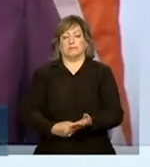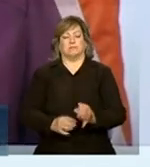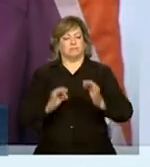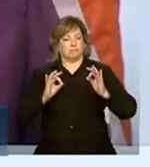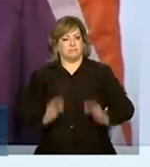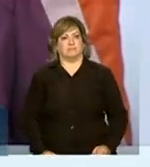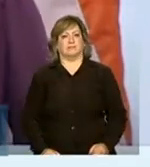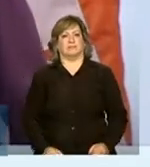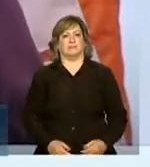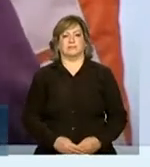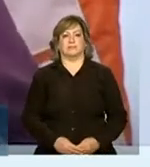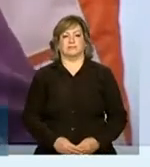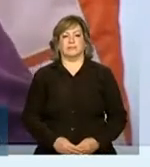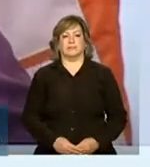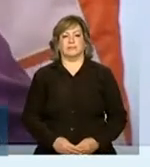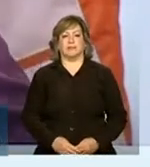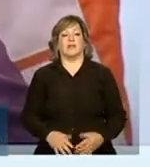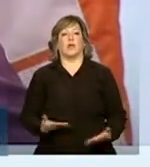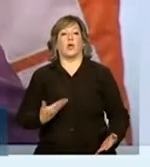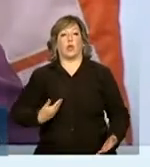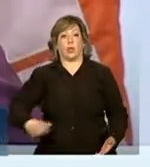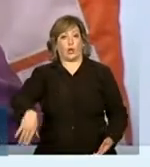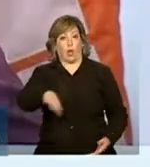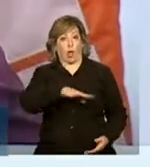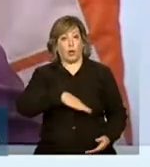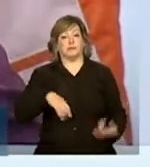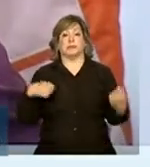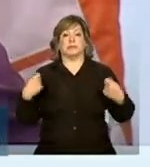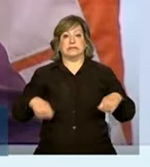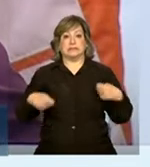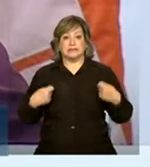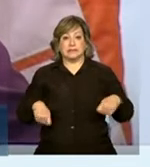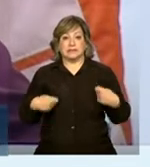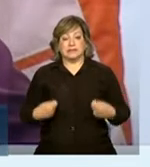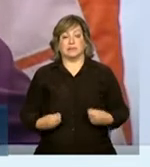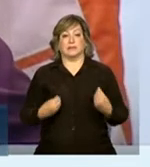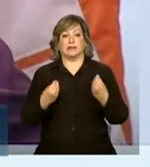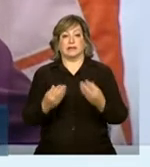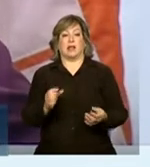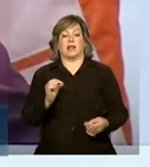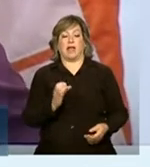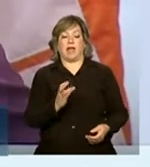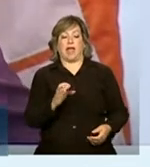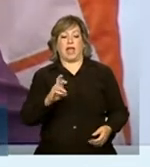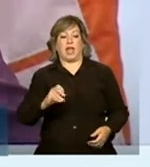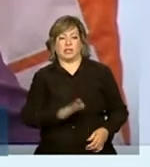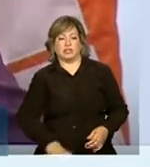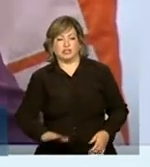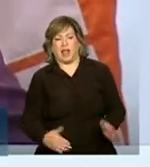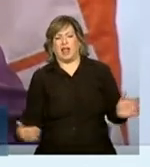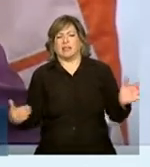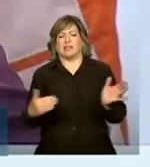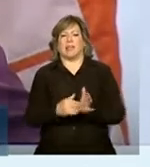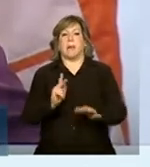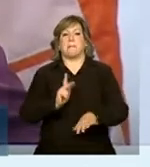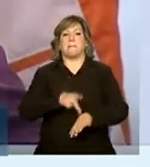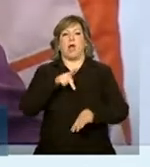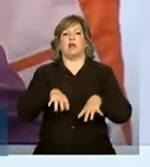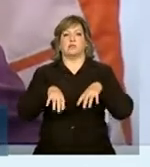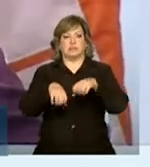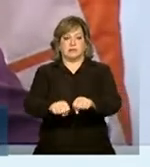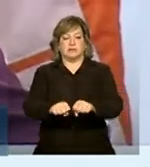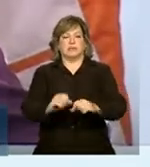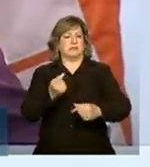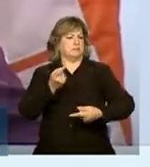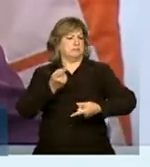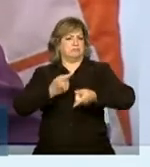inegociável. Nós precisamos, da creche ao pós-graduação, dar o salto de